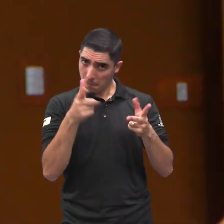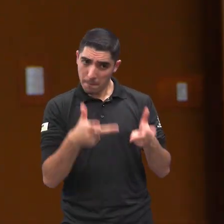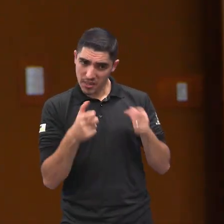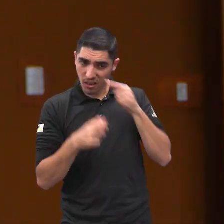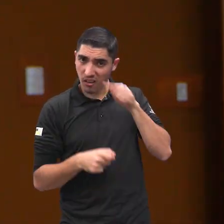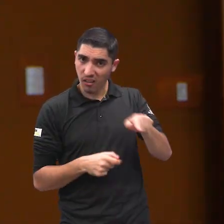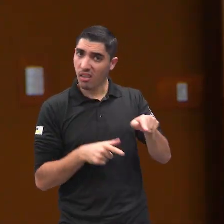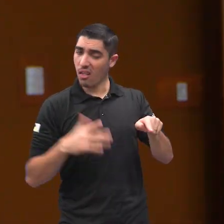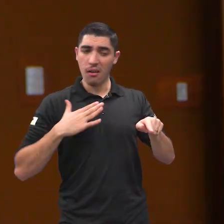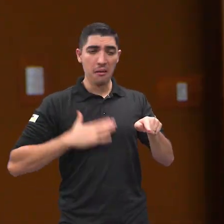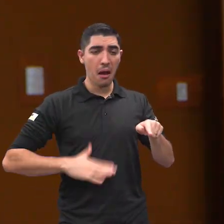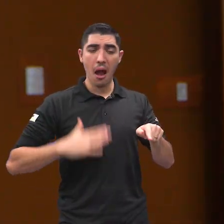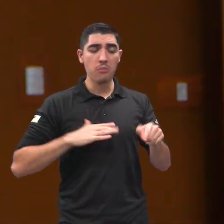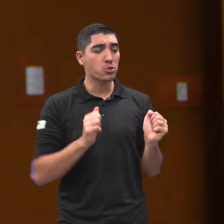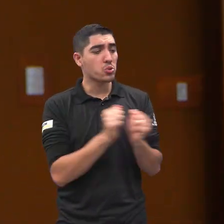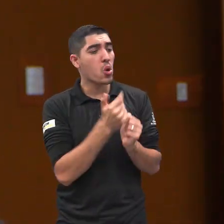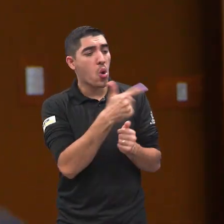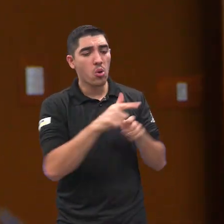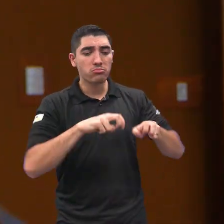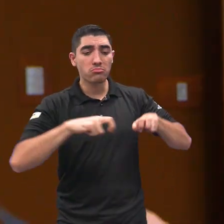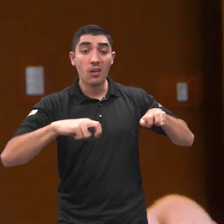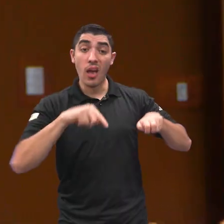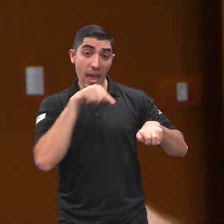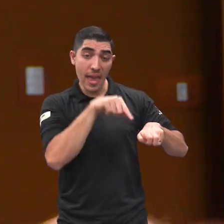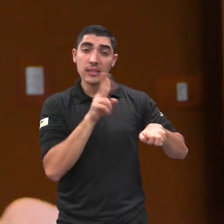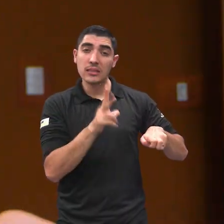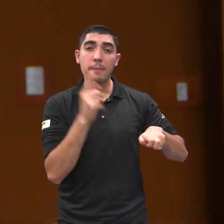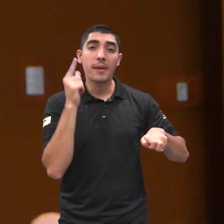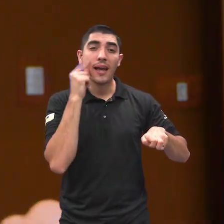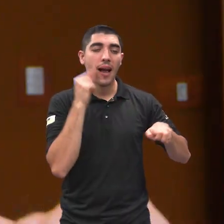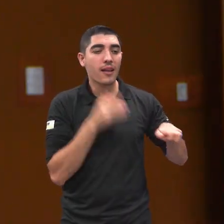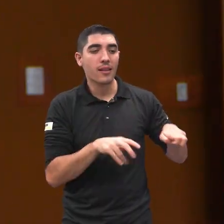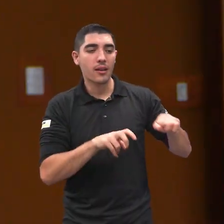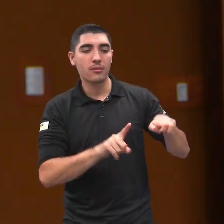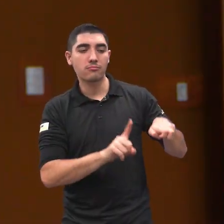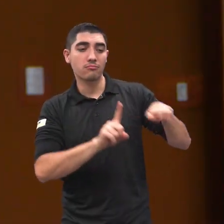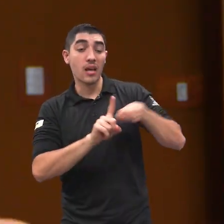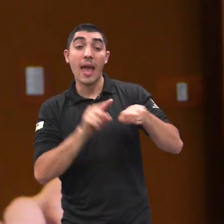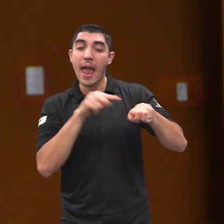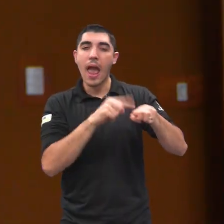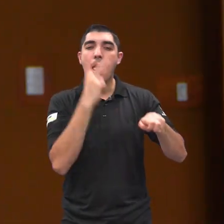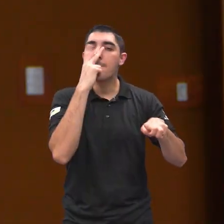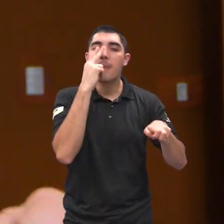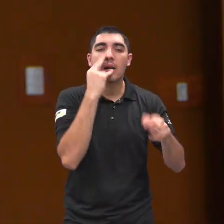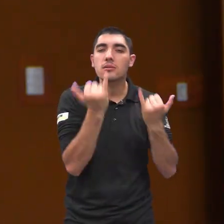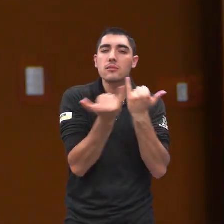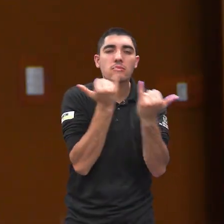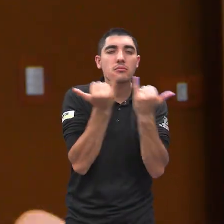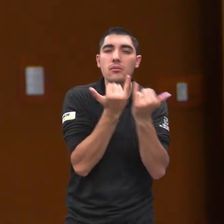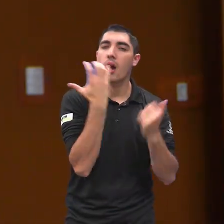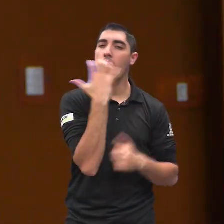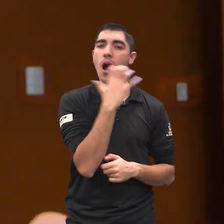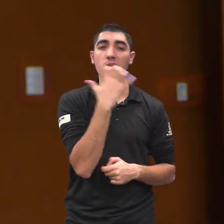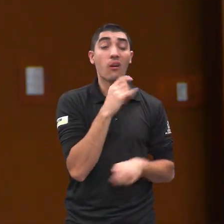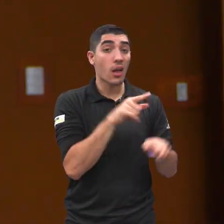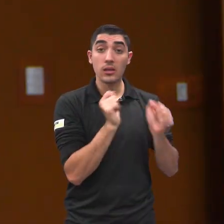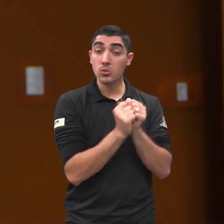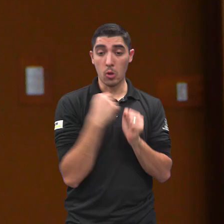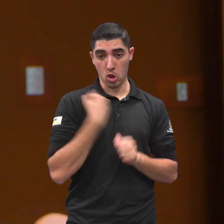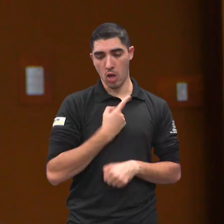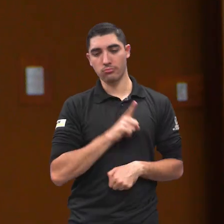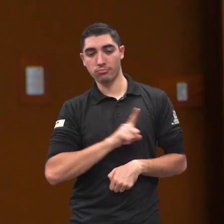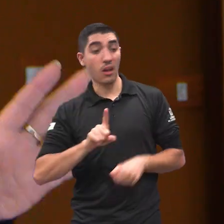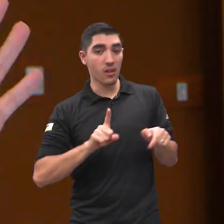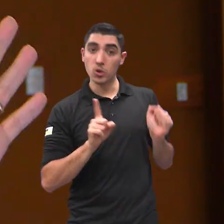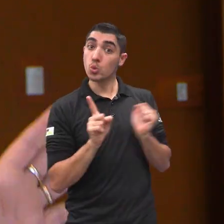como você pode ver, se dão bem com os animais, são gatos de companhia. Na verdade, eles falam que eles são os cachorros do mundo dos gatos. Caramba! Eles seguem a gente pela